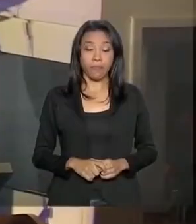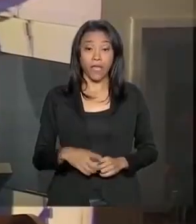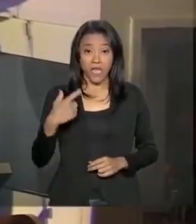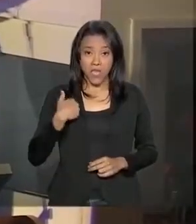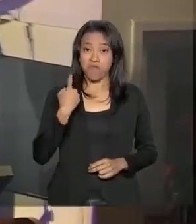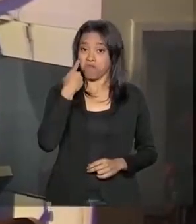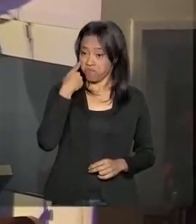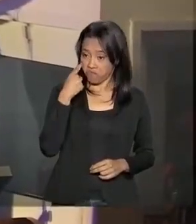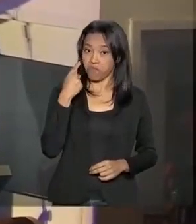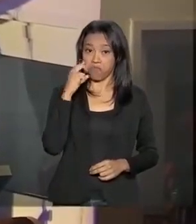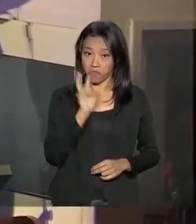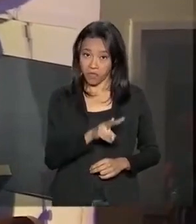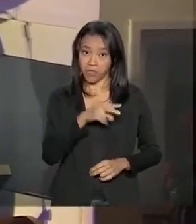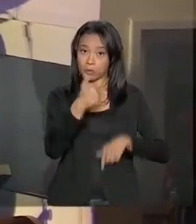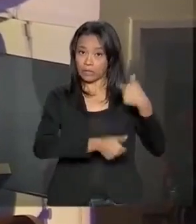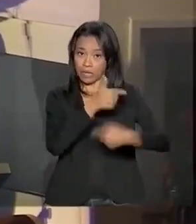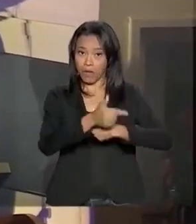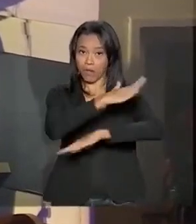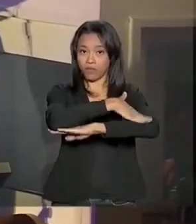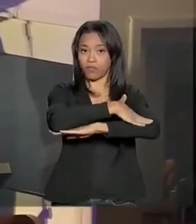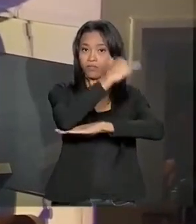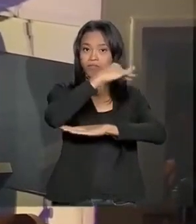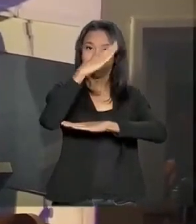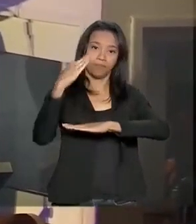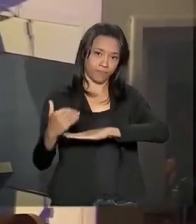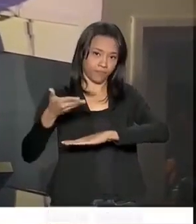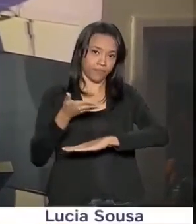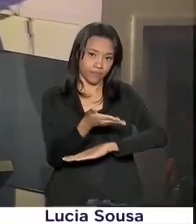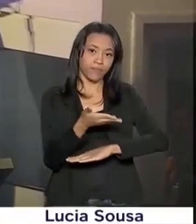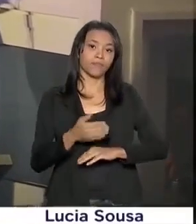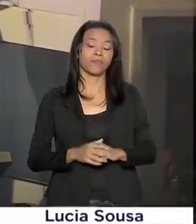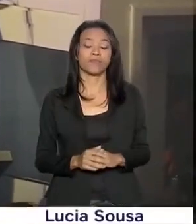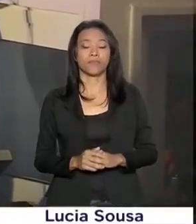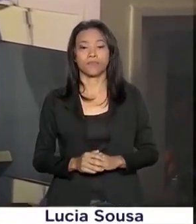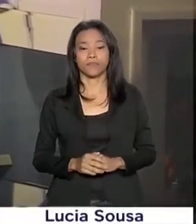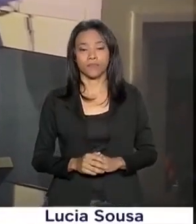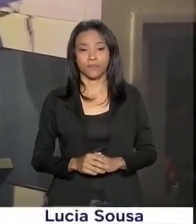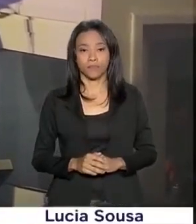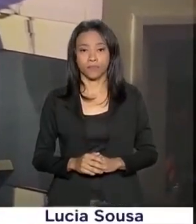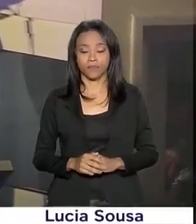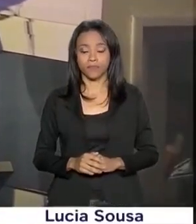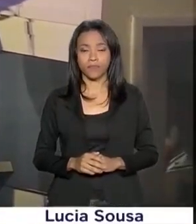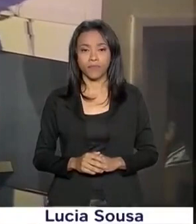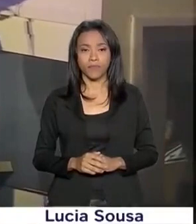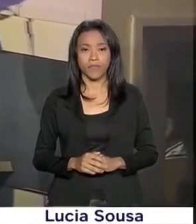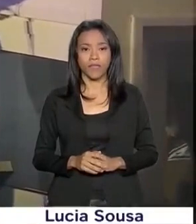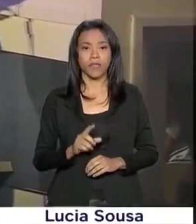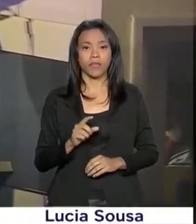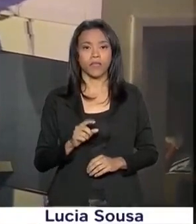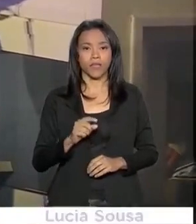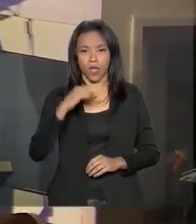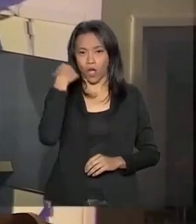O trabalho de Brumadinho. A Nirueta Vodabe Brumadinho. Que horas